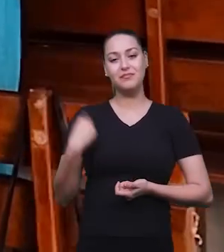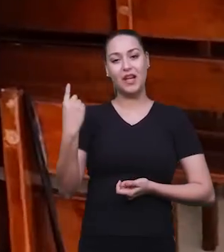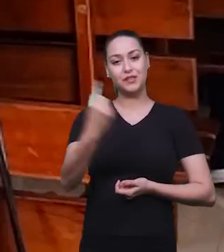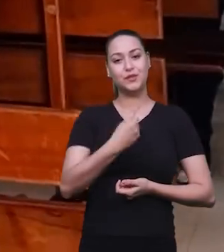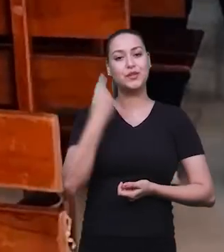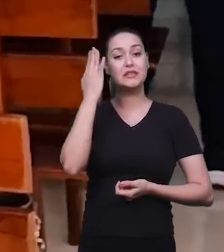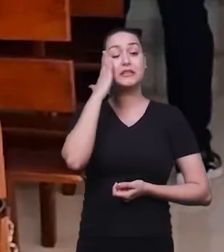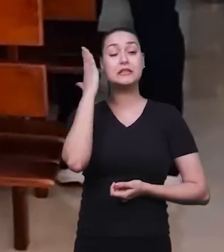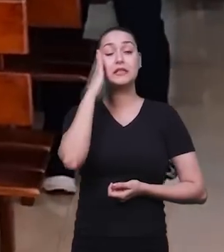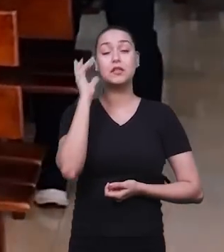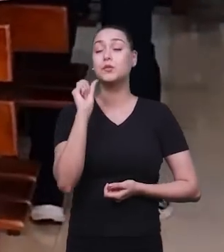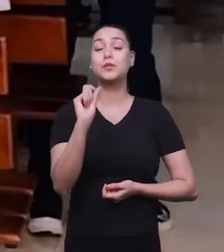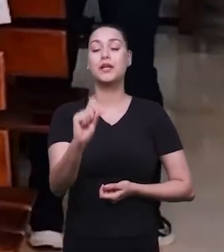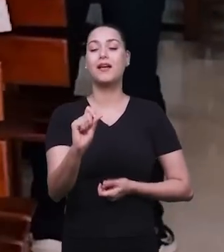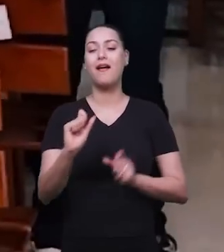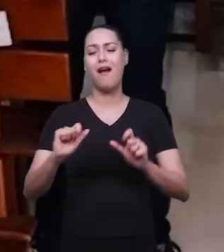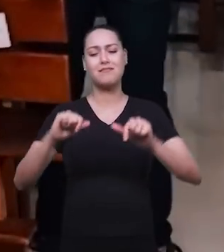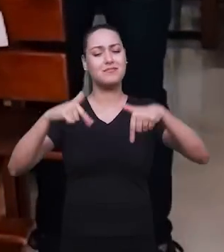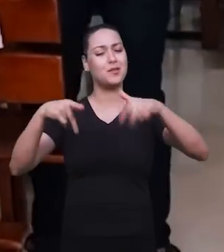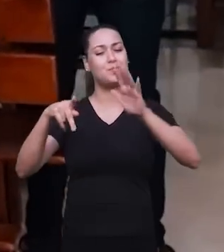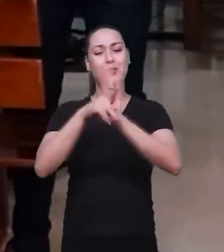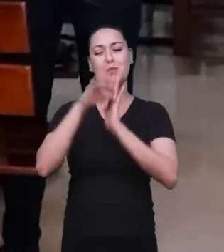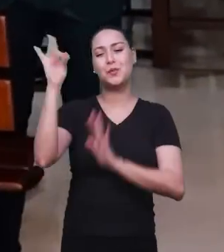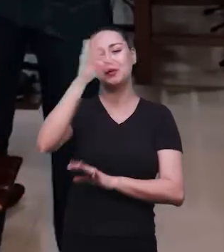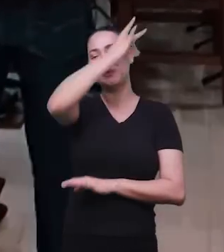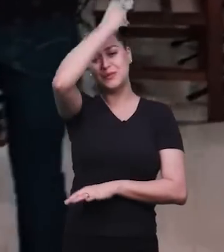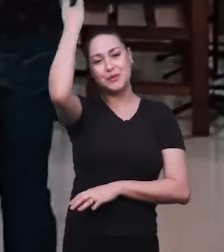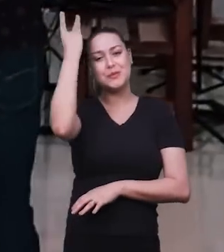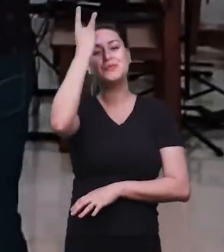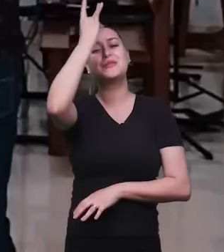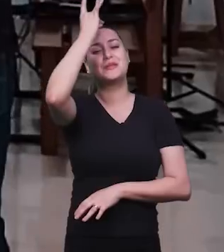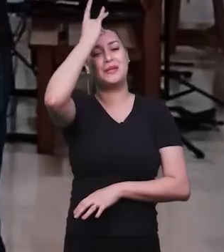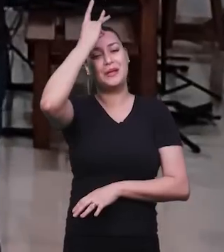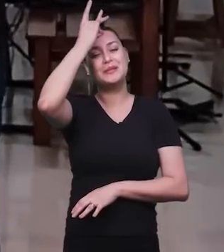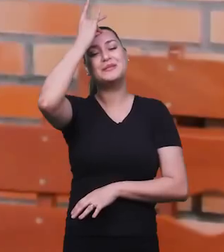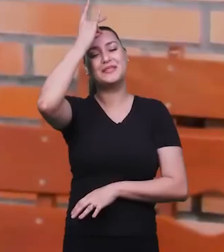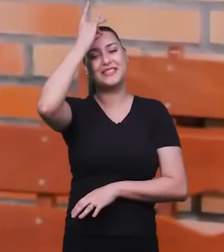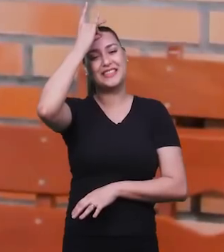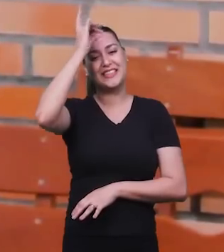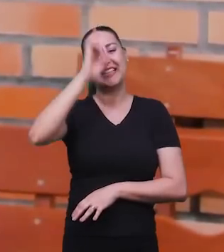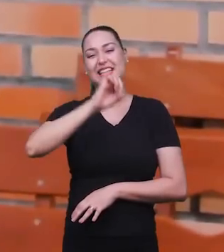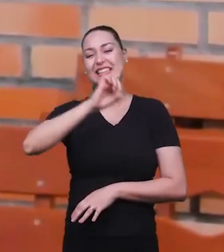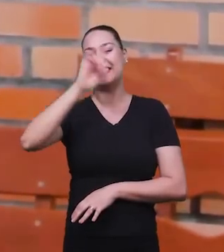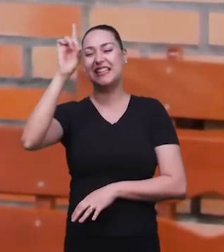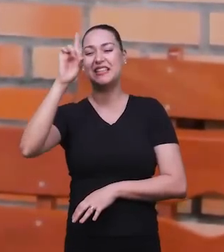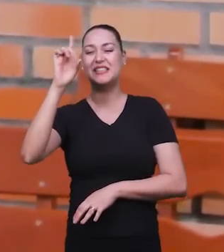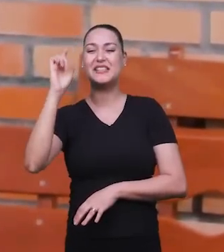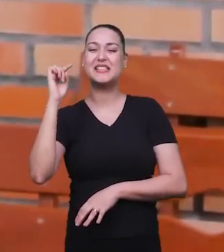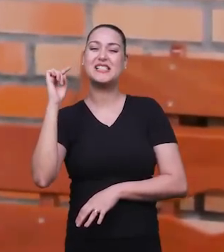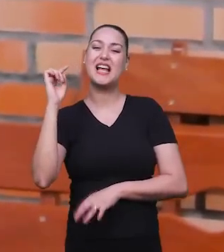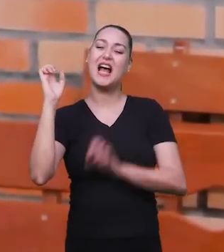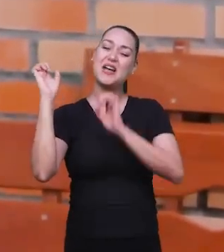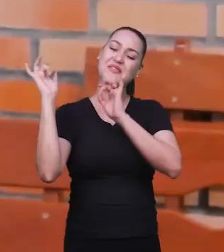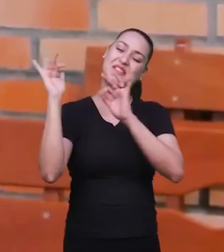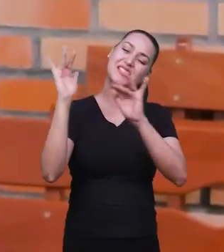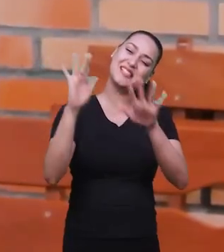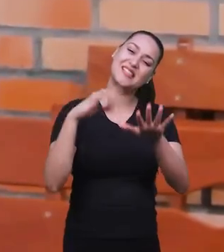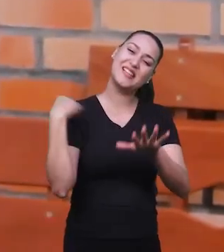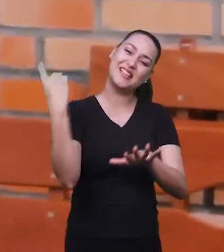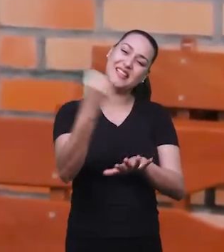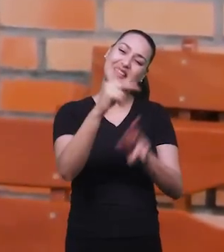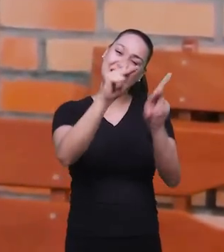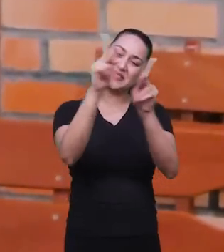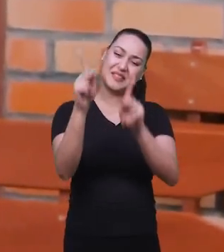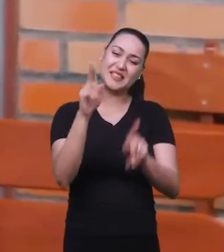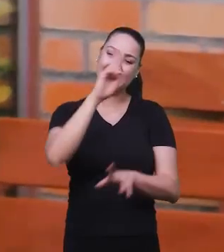a gente entende que é uma ação do Espírito Santo nessa última hora. E que Deus, Ele nos abençoe, e